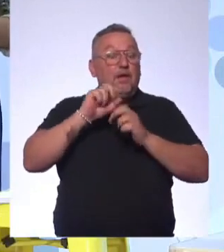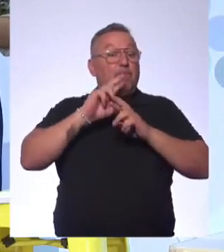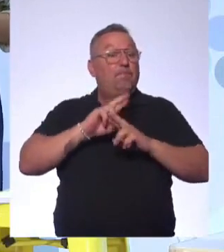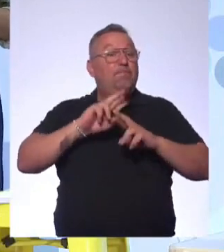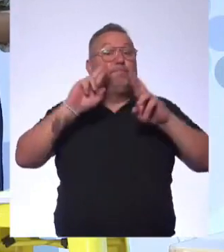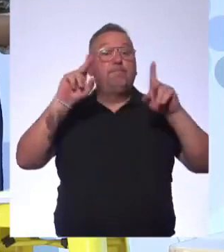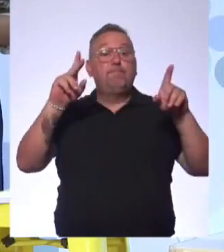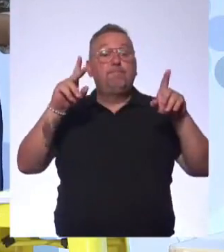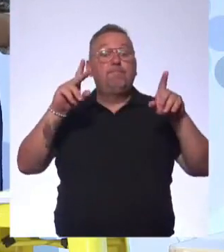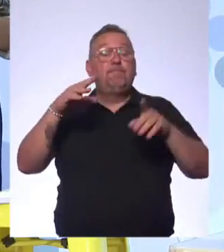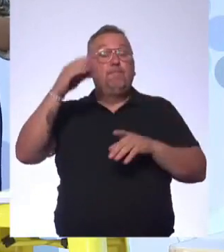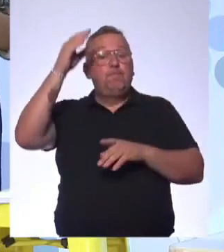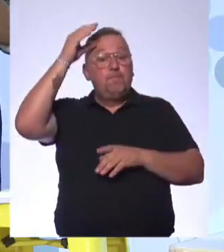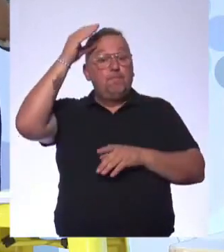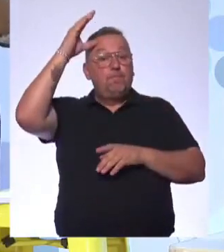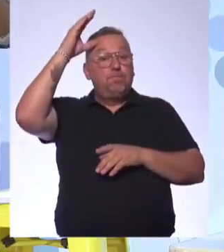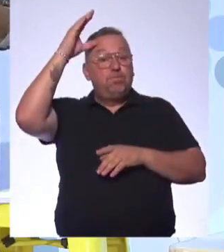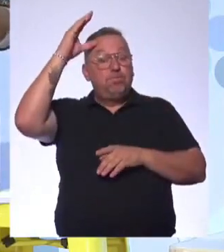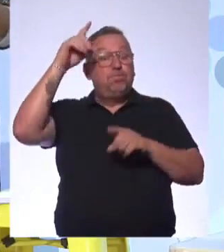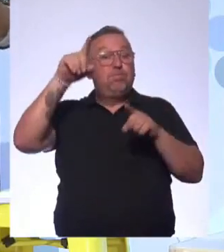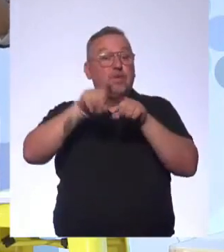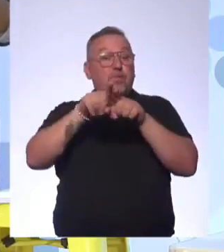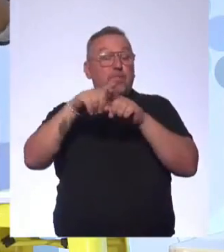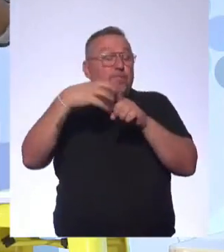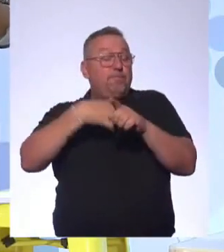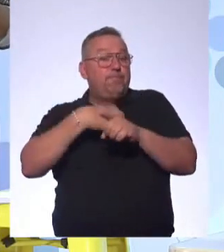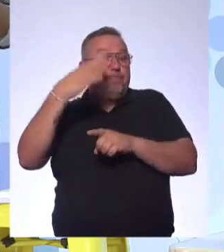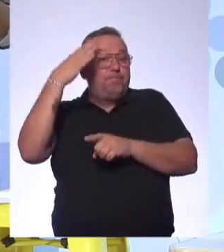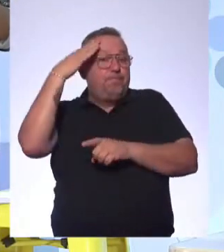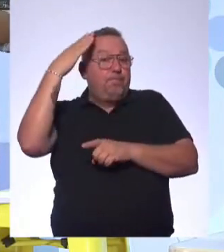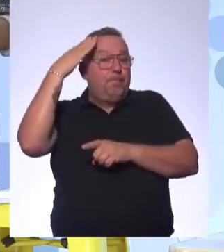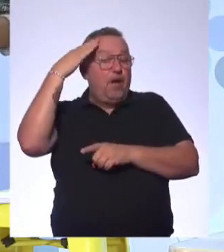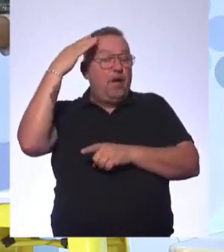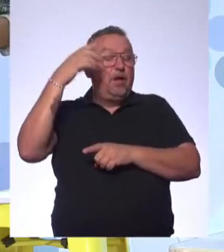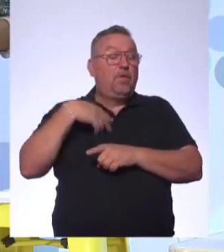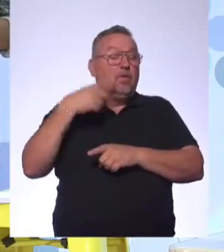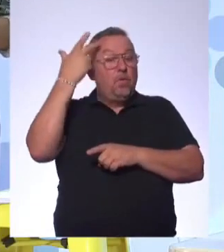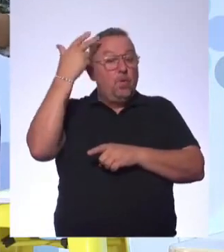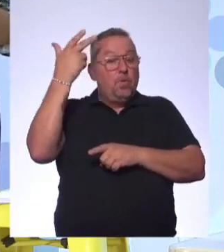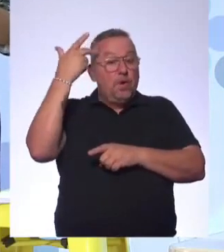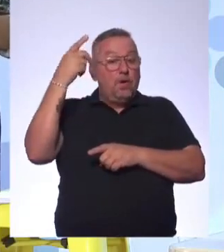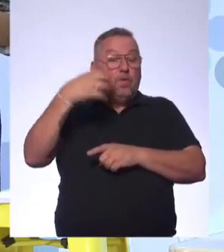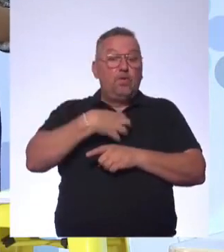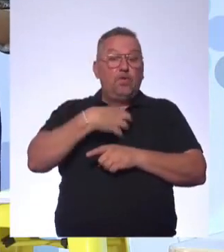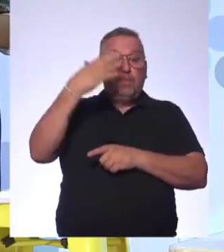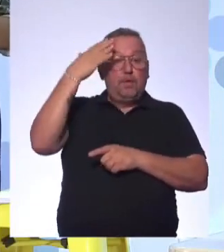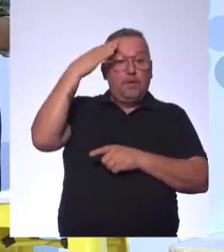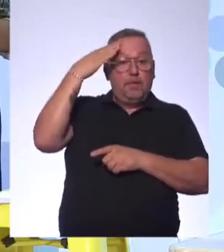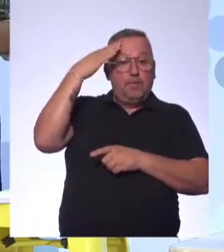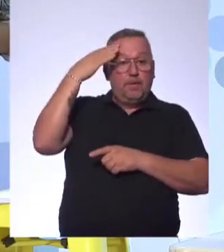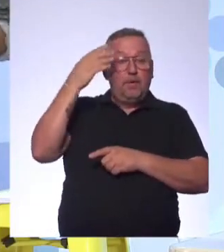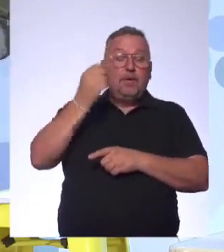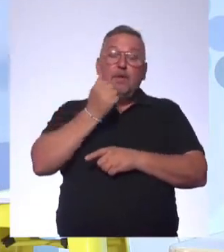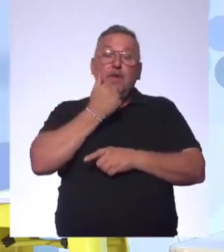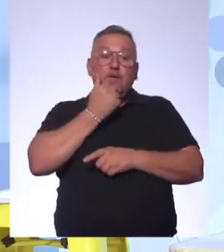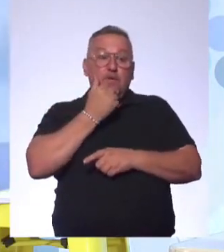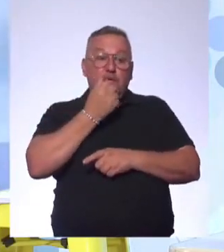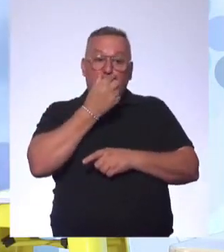o conhecimento, o tipo de saber do senso comum e o tipo de saber do senso